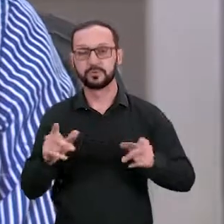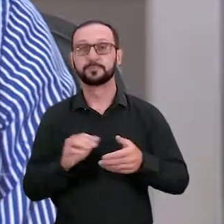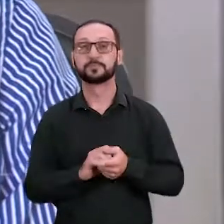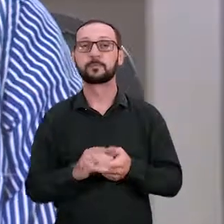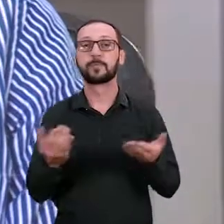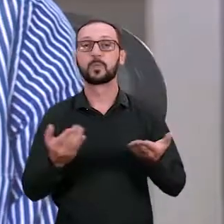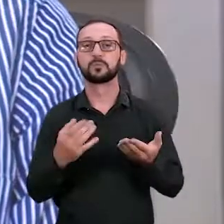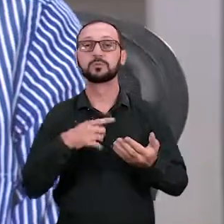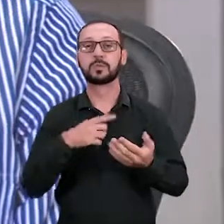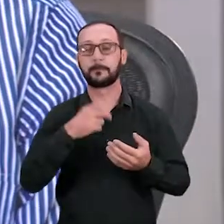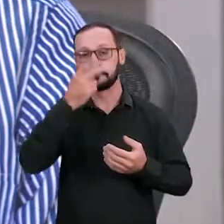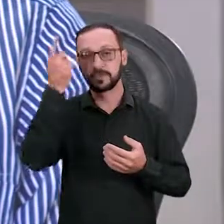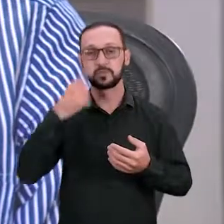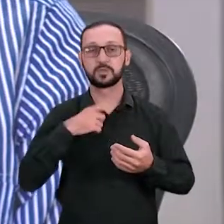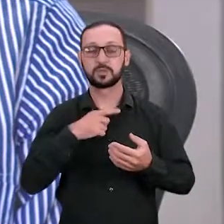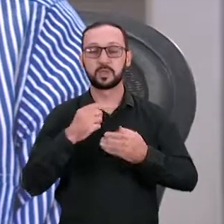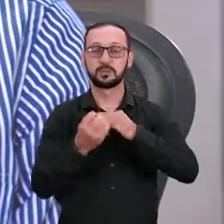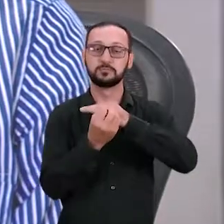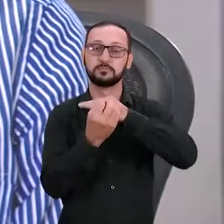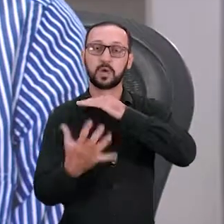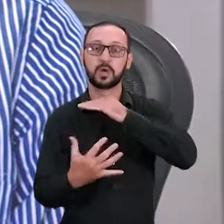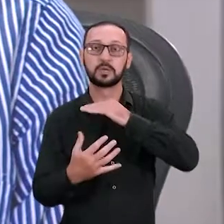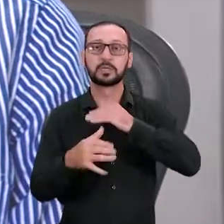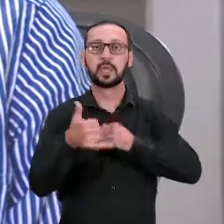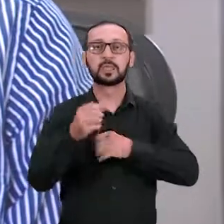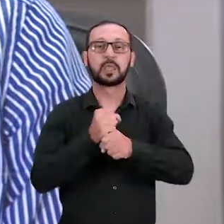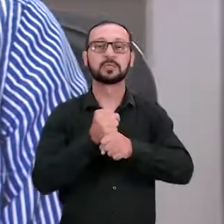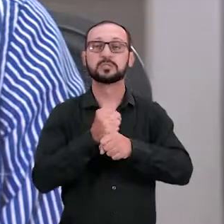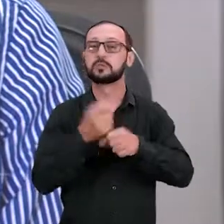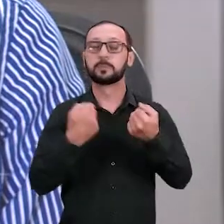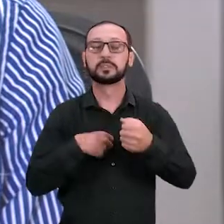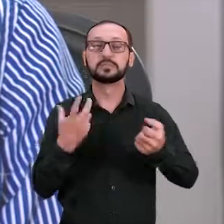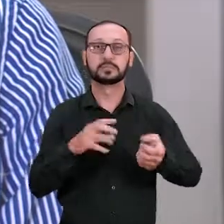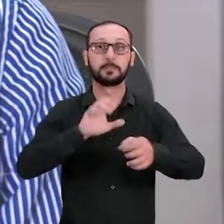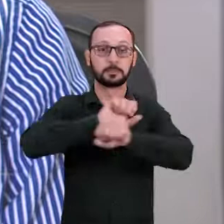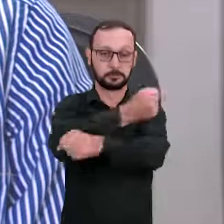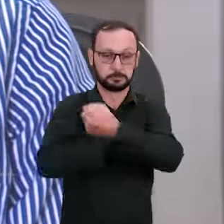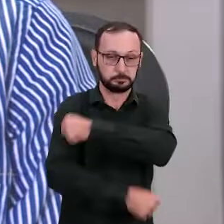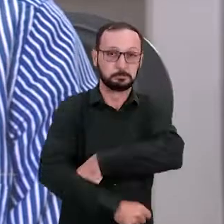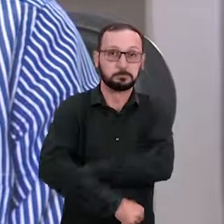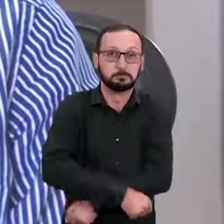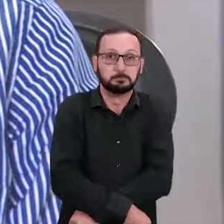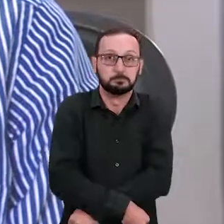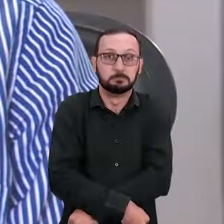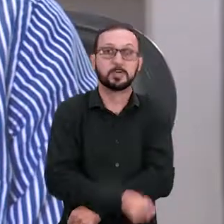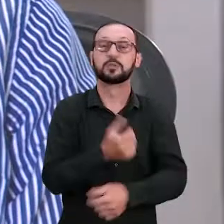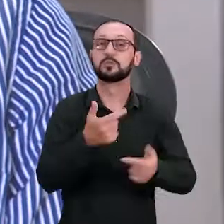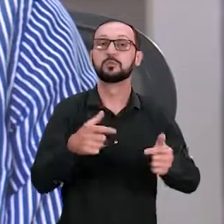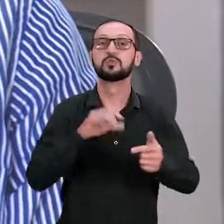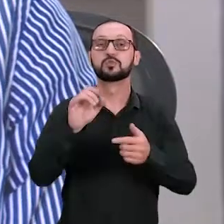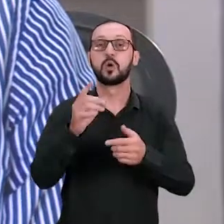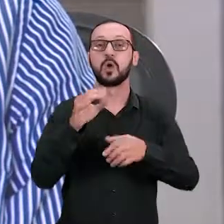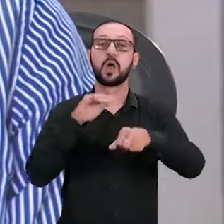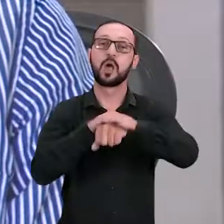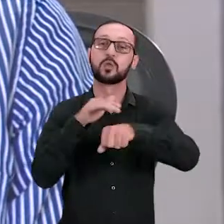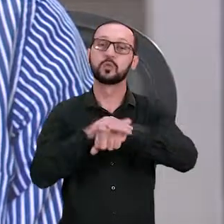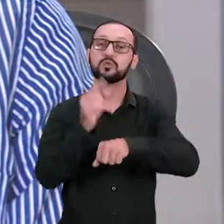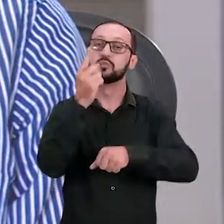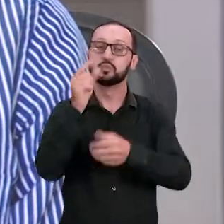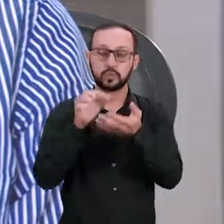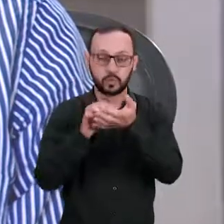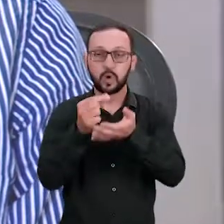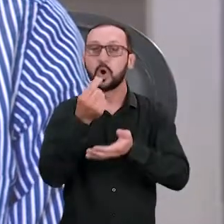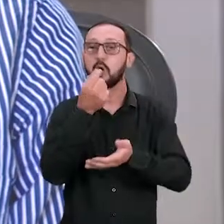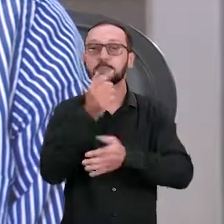por exemplo, eu tenho paciente esquizofrênico que há 10 anos não interna, tomando só um comprimido à noite. E